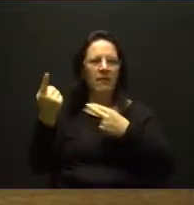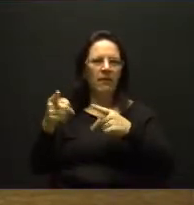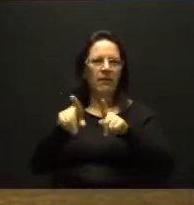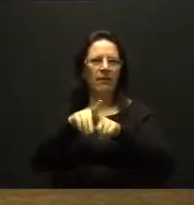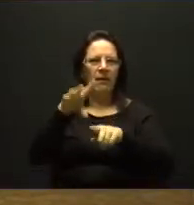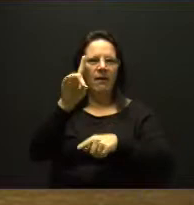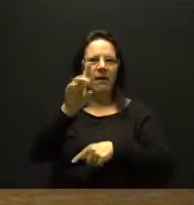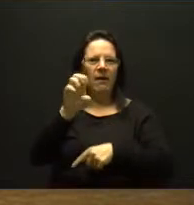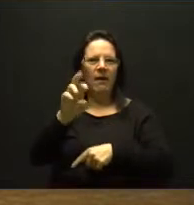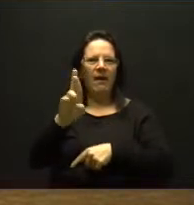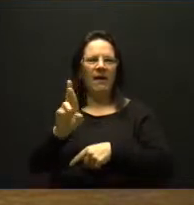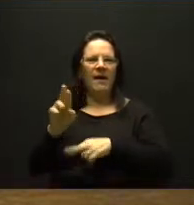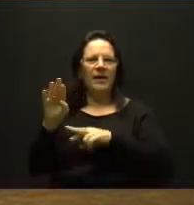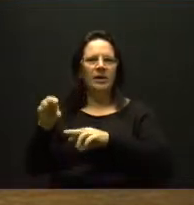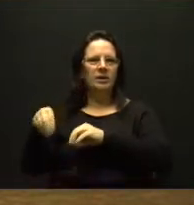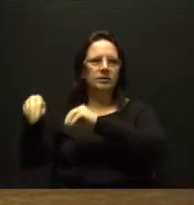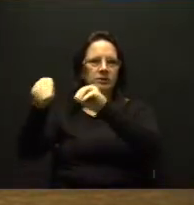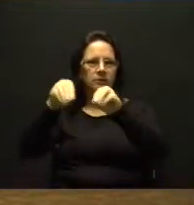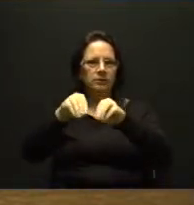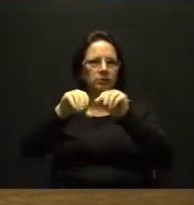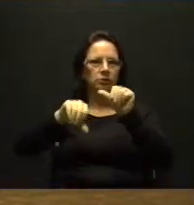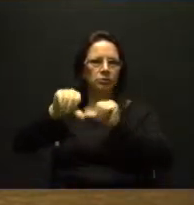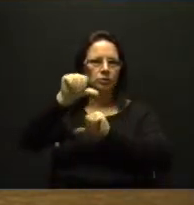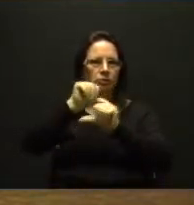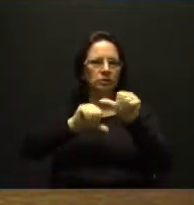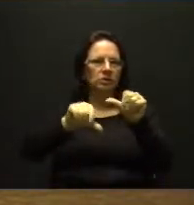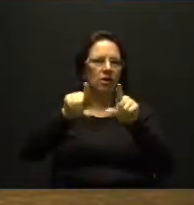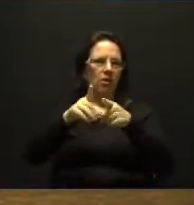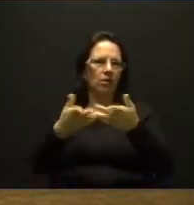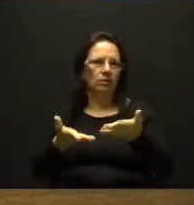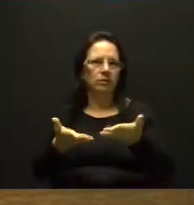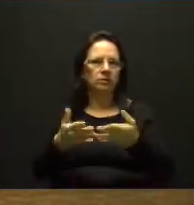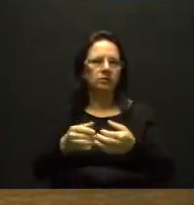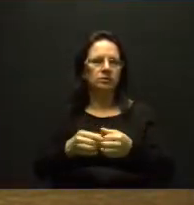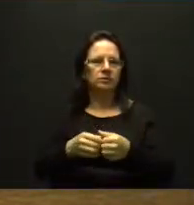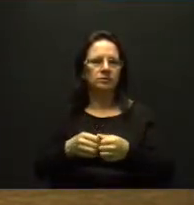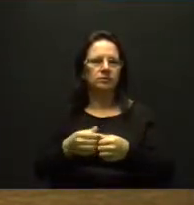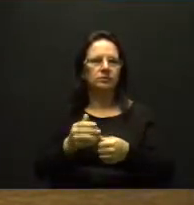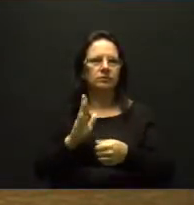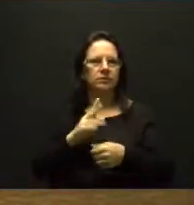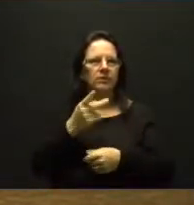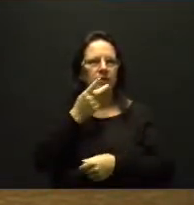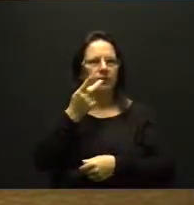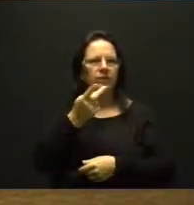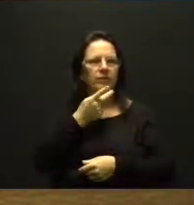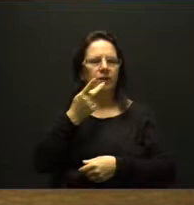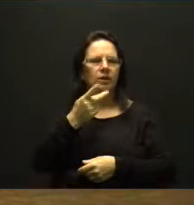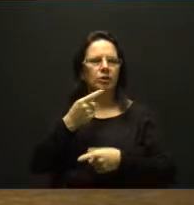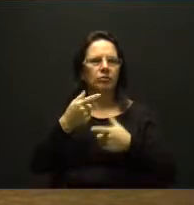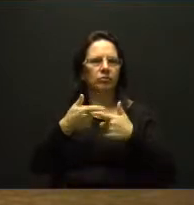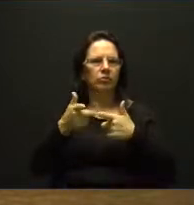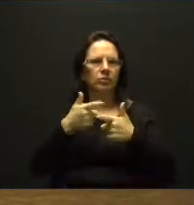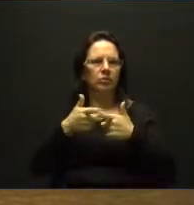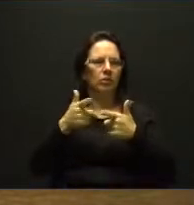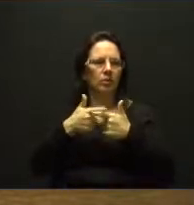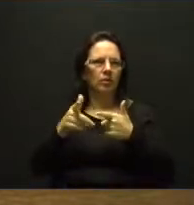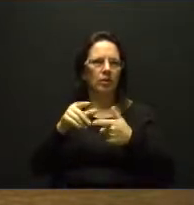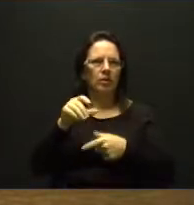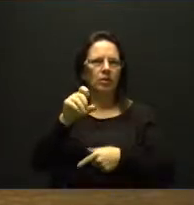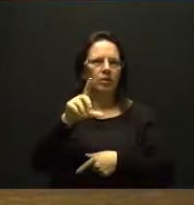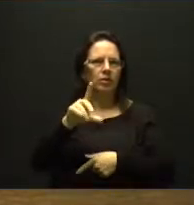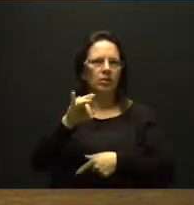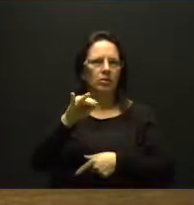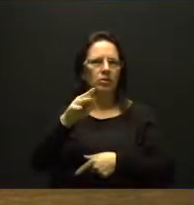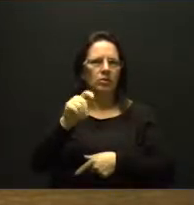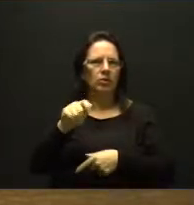dr mas ainda que um pouco apareceu terão que usar aquela área já foi parado também da questão não sei a questão logística que